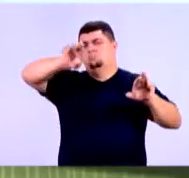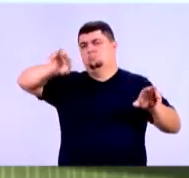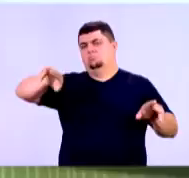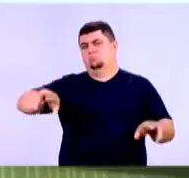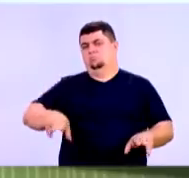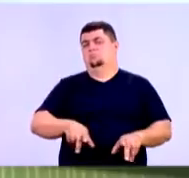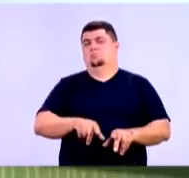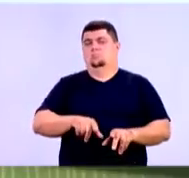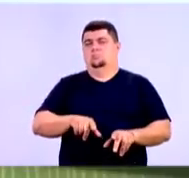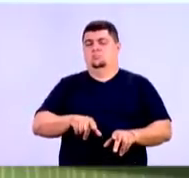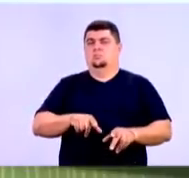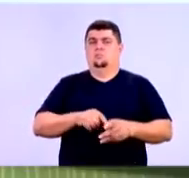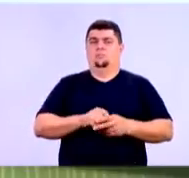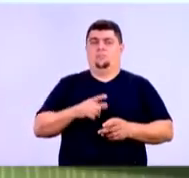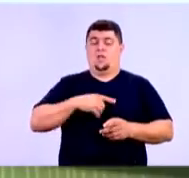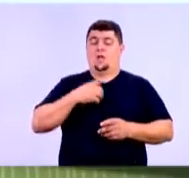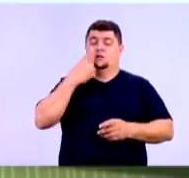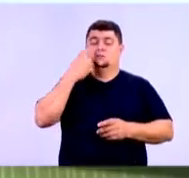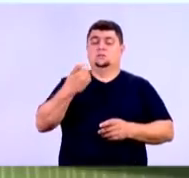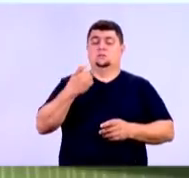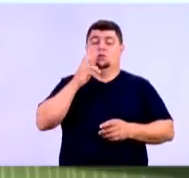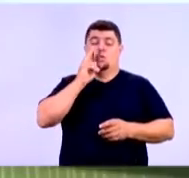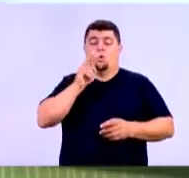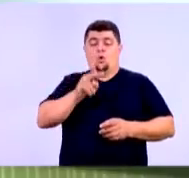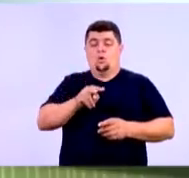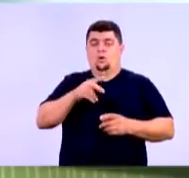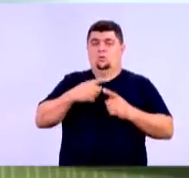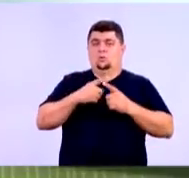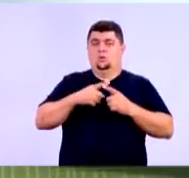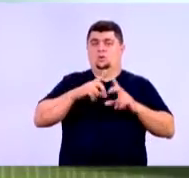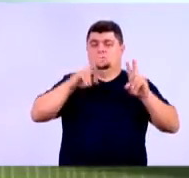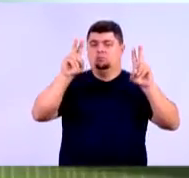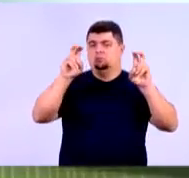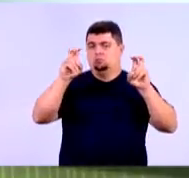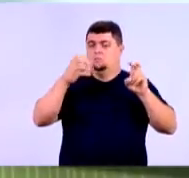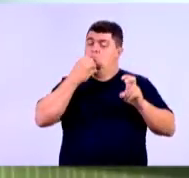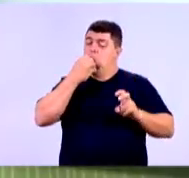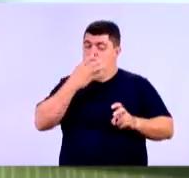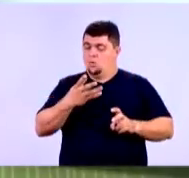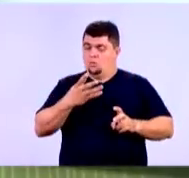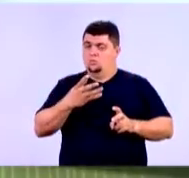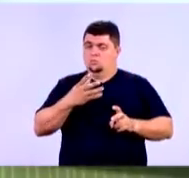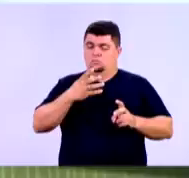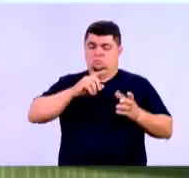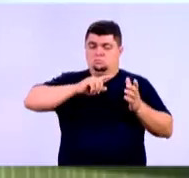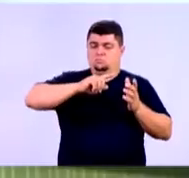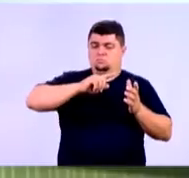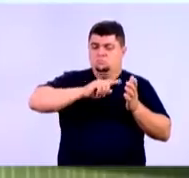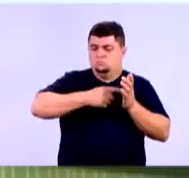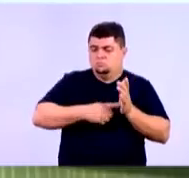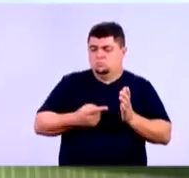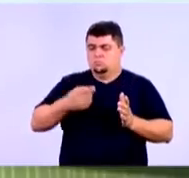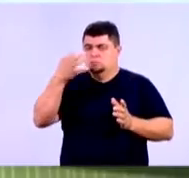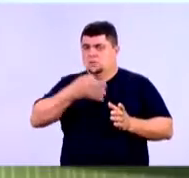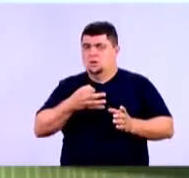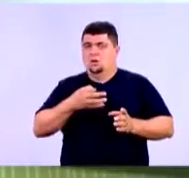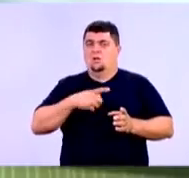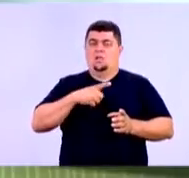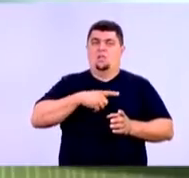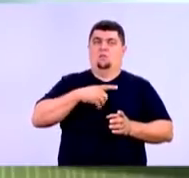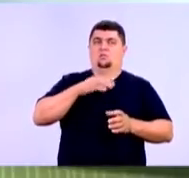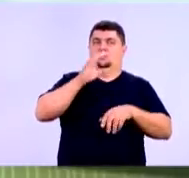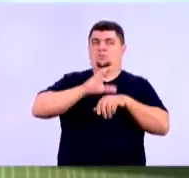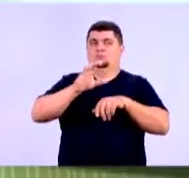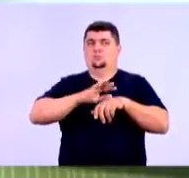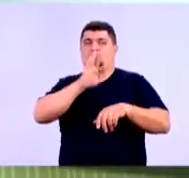bancárias. É muito interessante observar isso. Existem coisas que são muito positivas numa pontuação pela análise bancária. Por exemplo, ter um curso técnico, ter